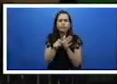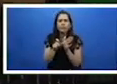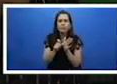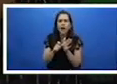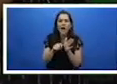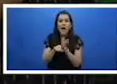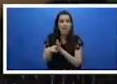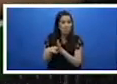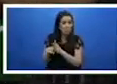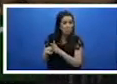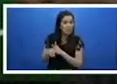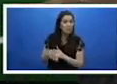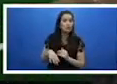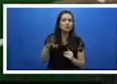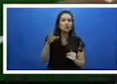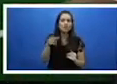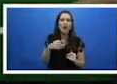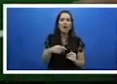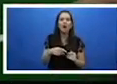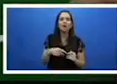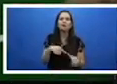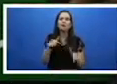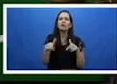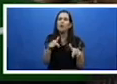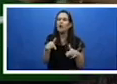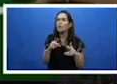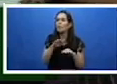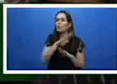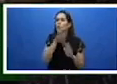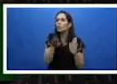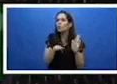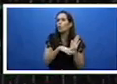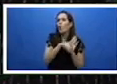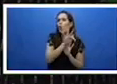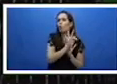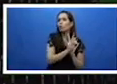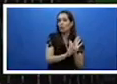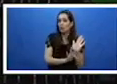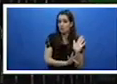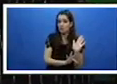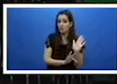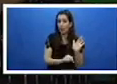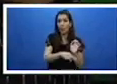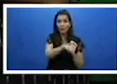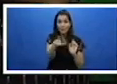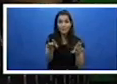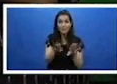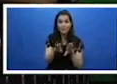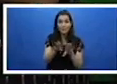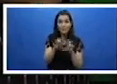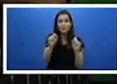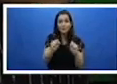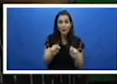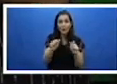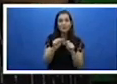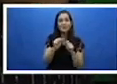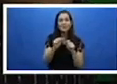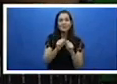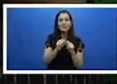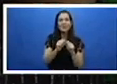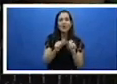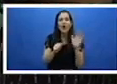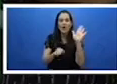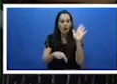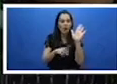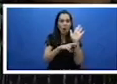a orientação que nós já trabalhamos, tá? Olha só, você também pode usar o rodapé para criar textos